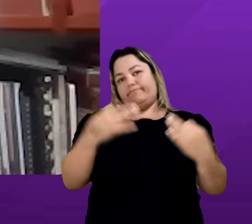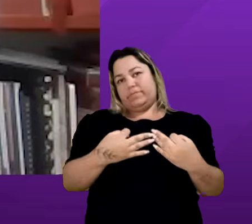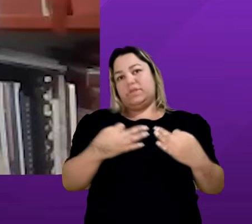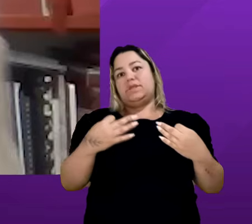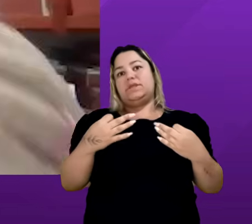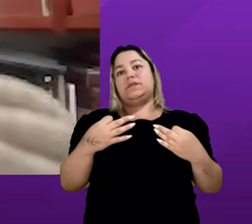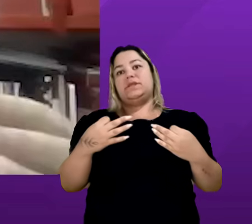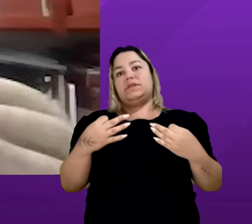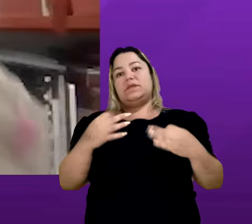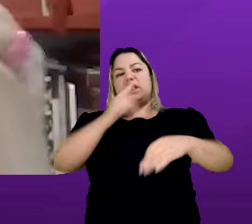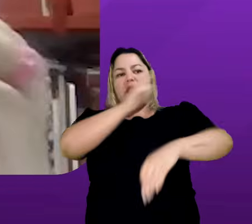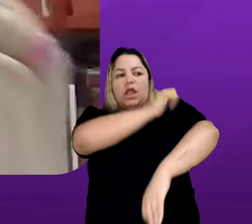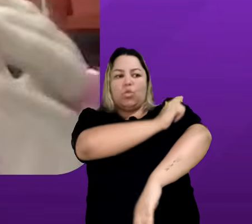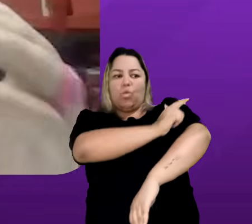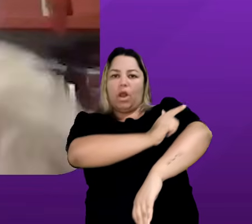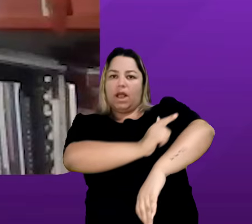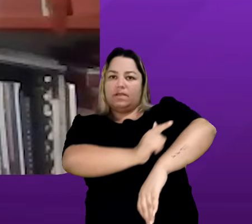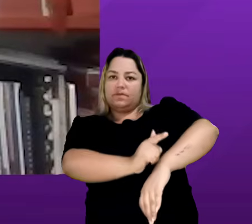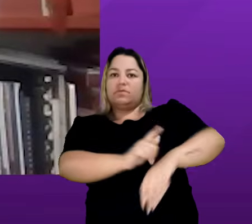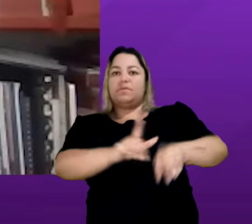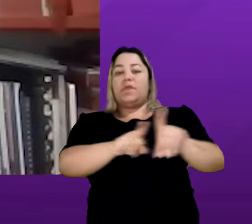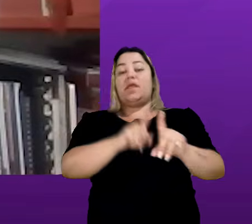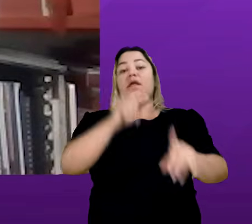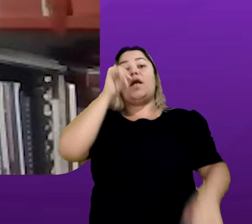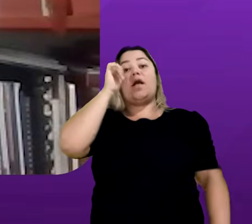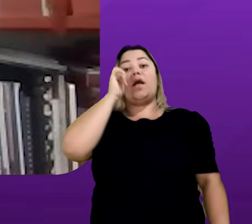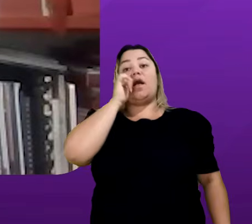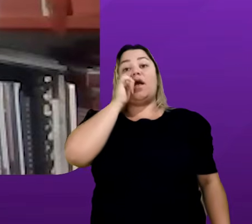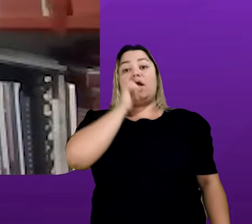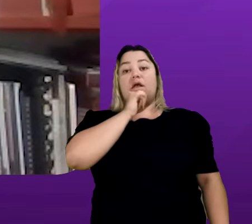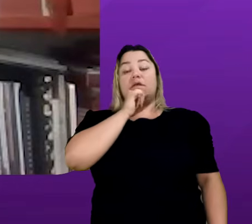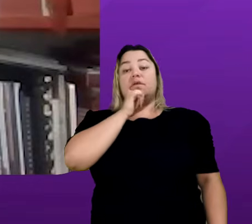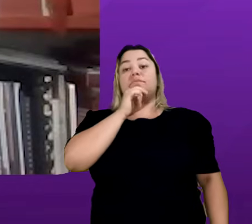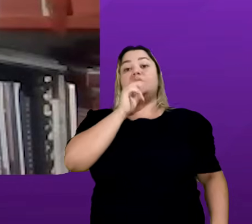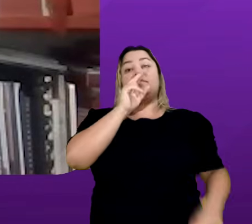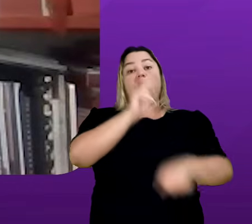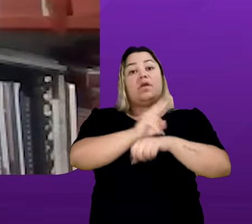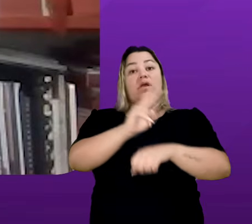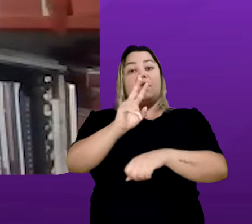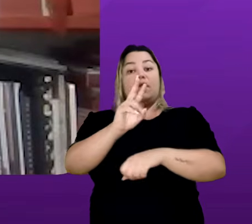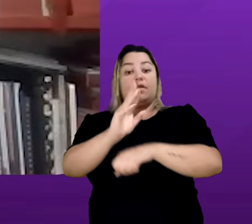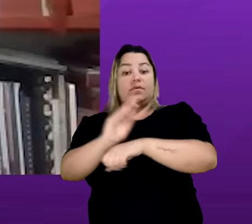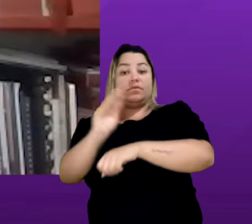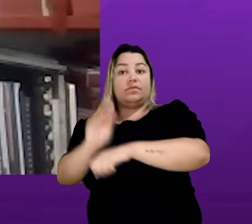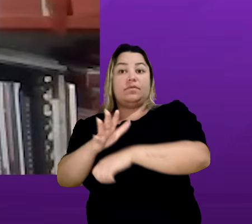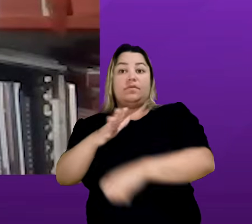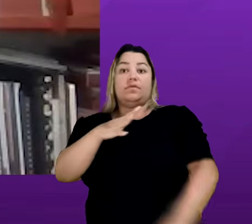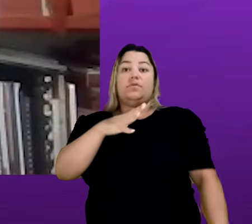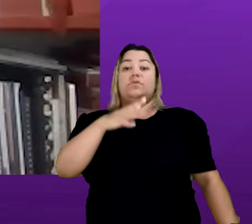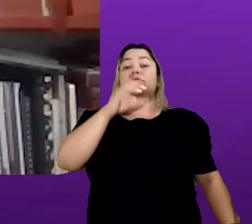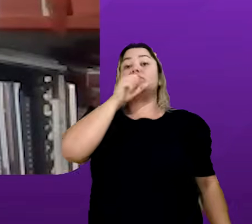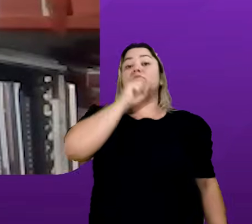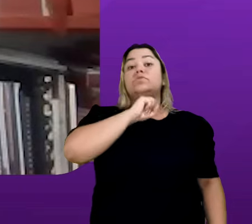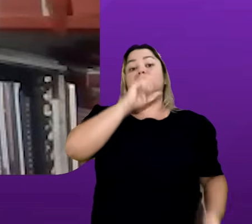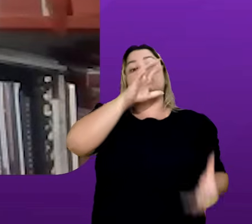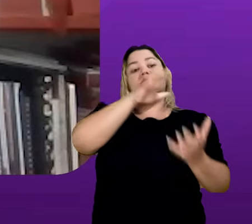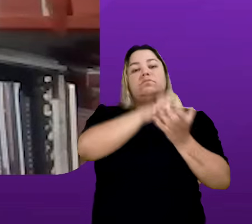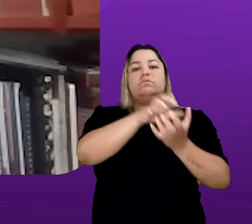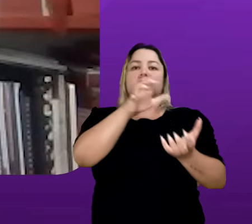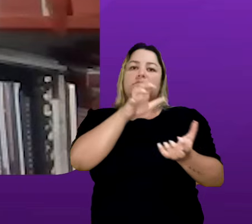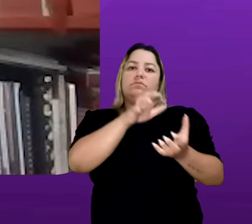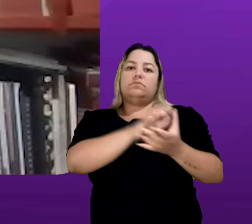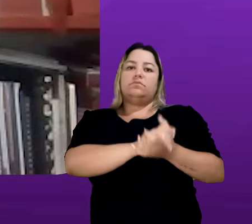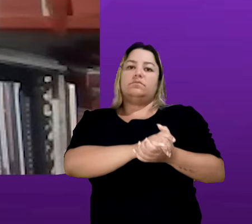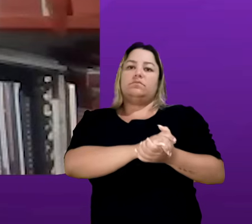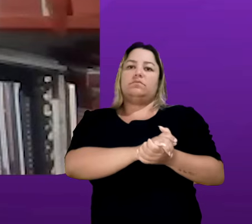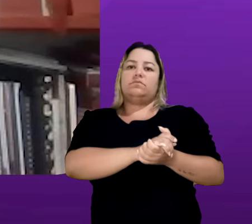mulheres também vão cuidar dos seus mais velhos, né? Dos seus idosos e idosas. Então, é uma